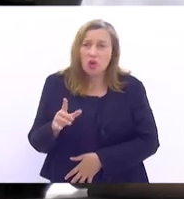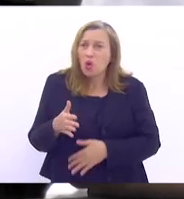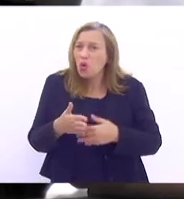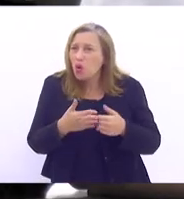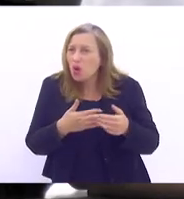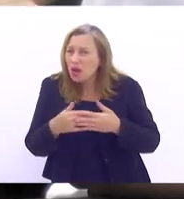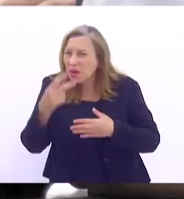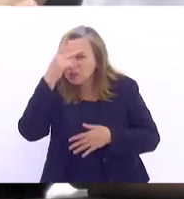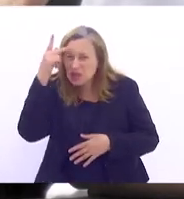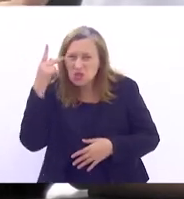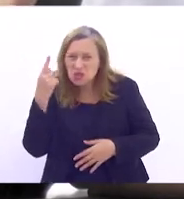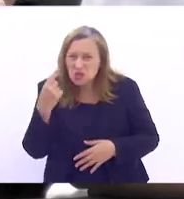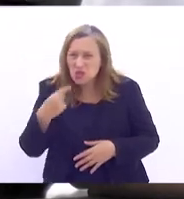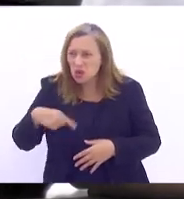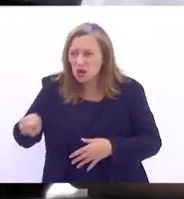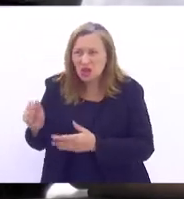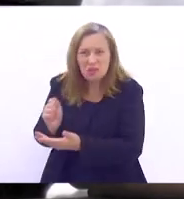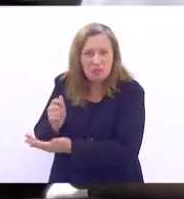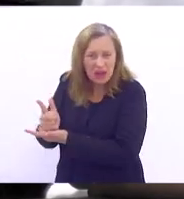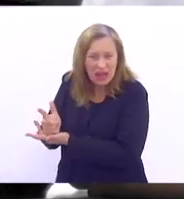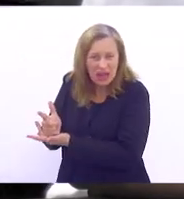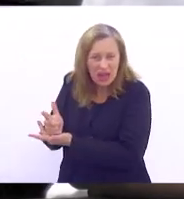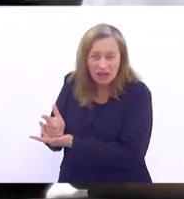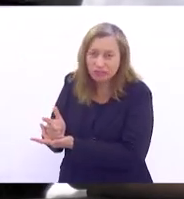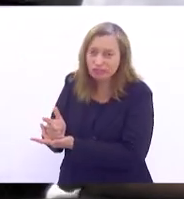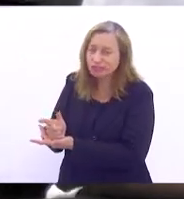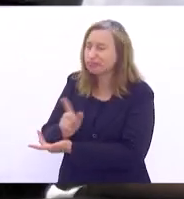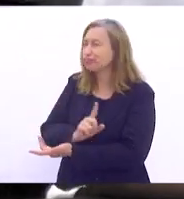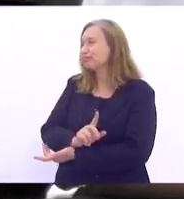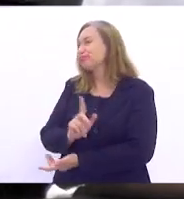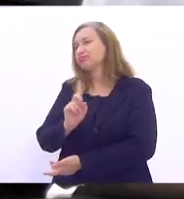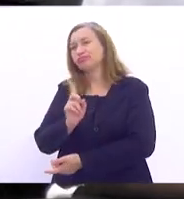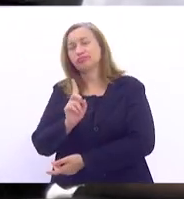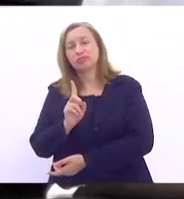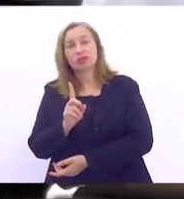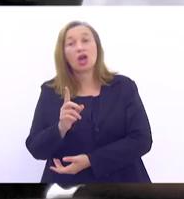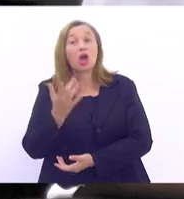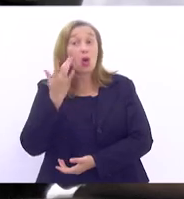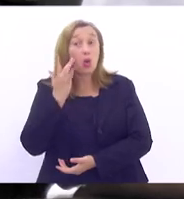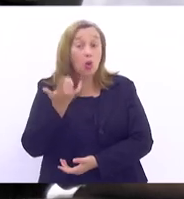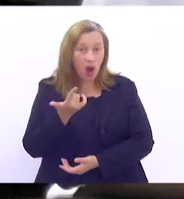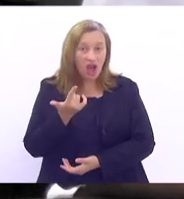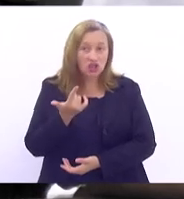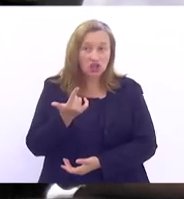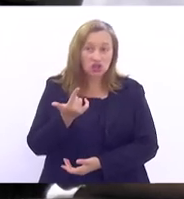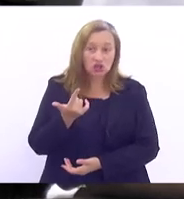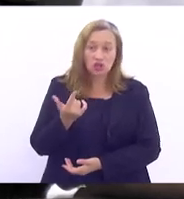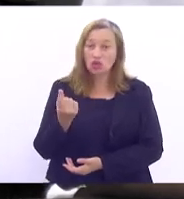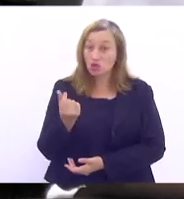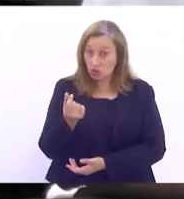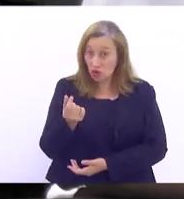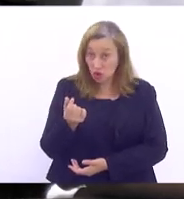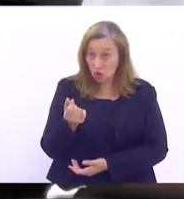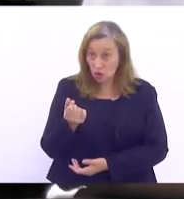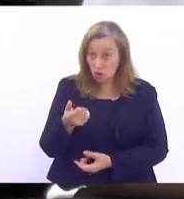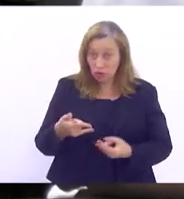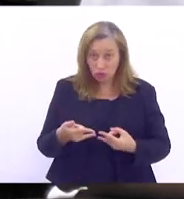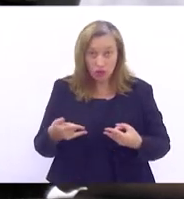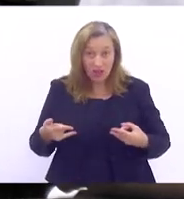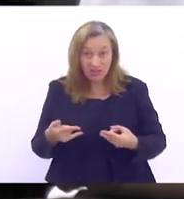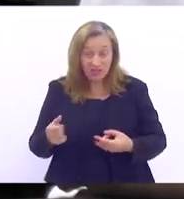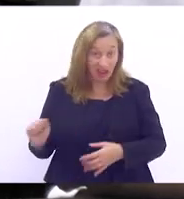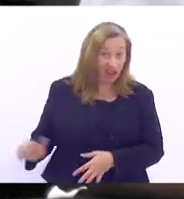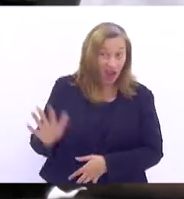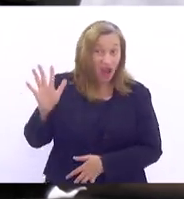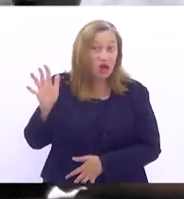um pagar o ingresso desses jogos. Então, eu acho que nem teriam que aumentar. O valor atual do ingresso, como está muito